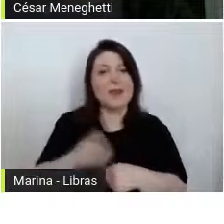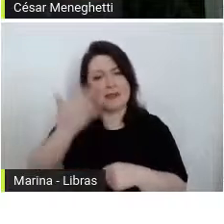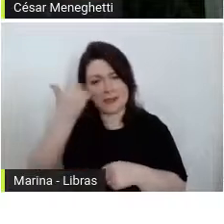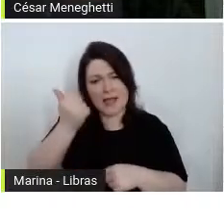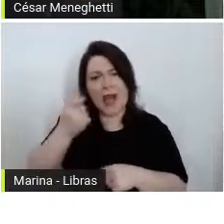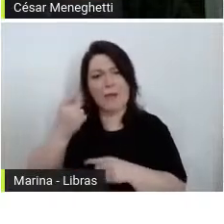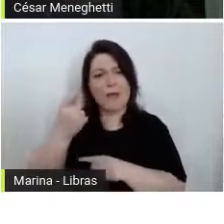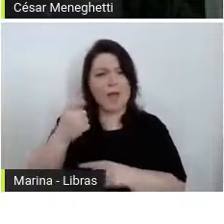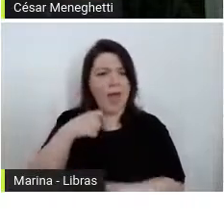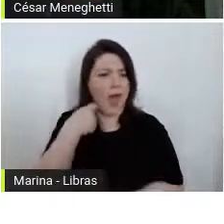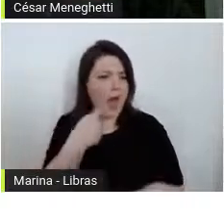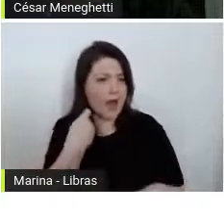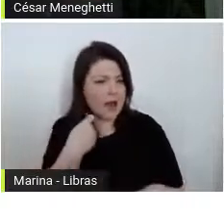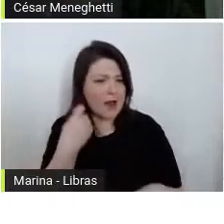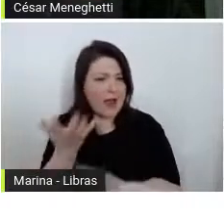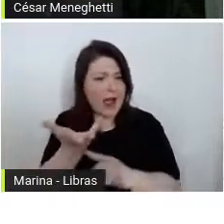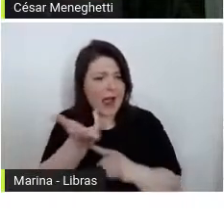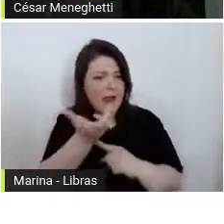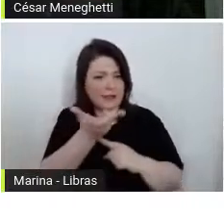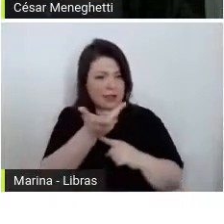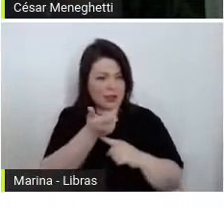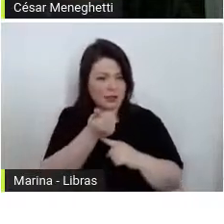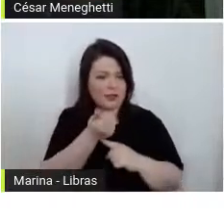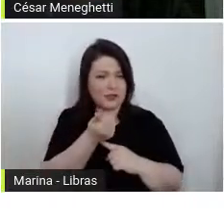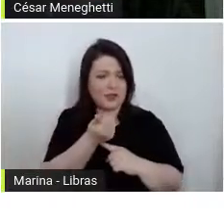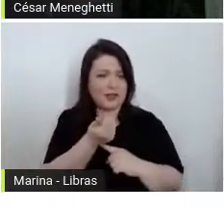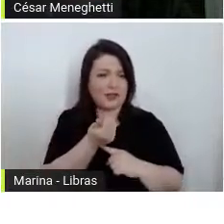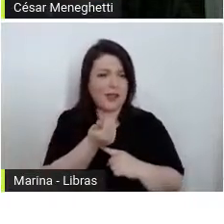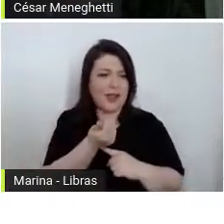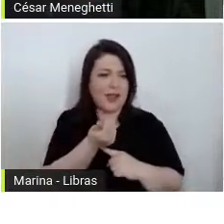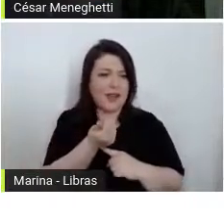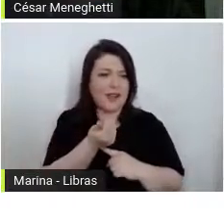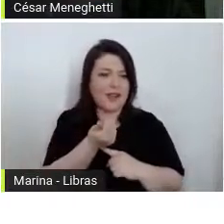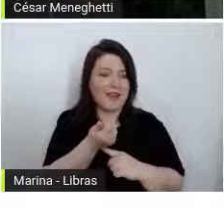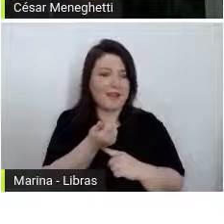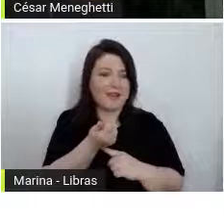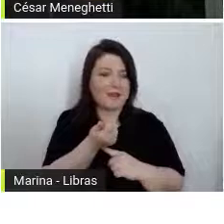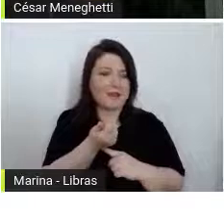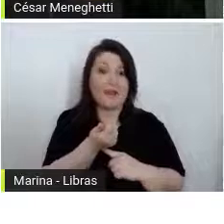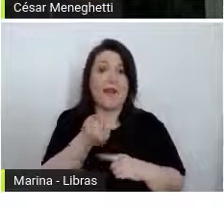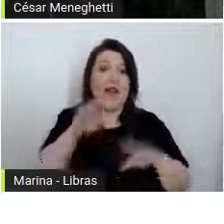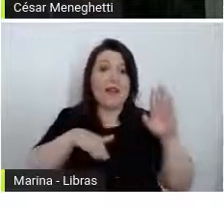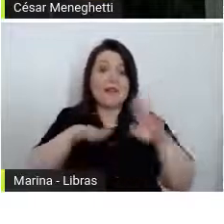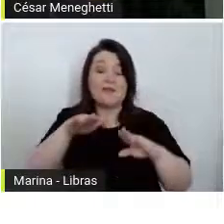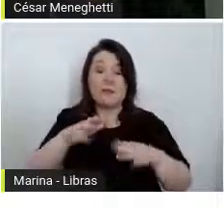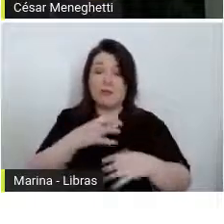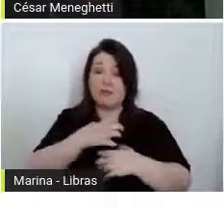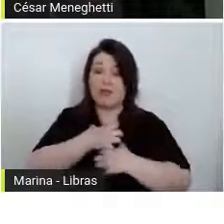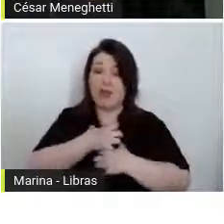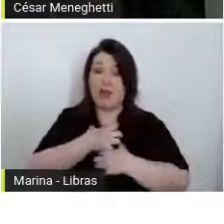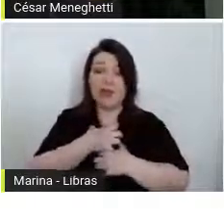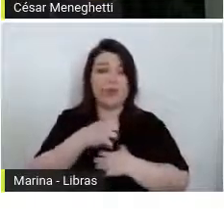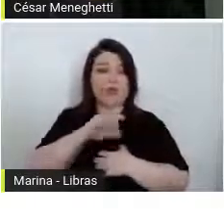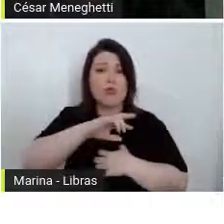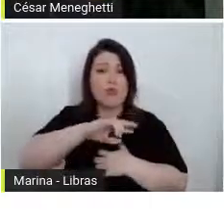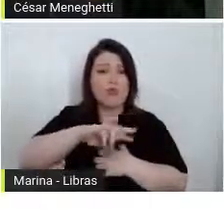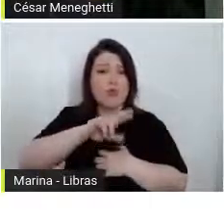são ensimesmados e muitas vezes eles não olham